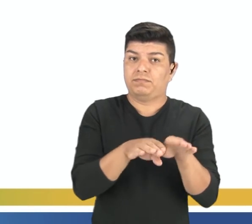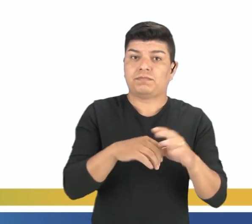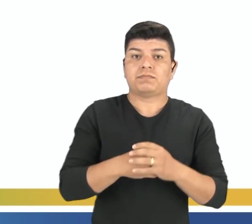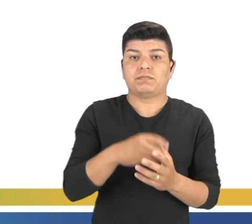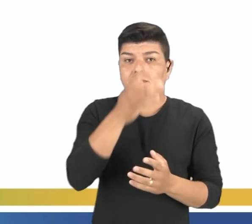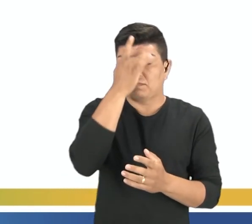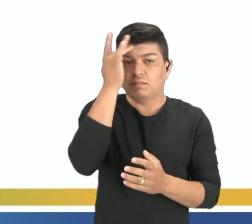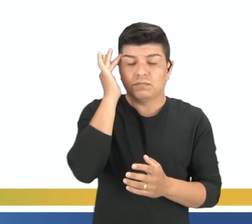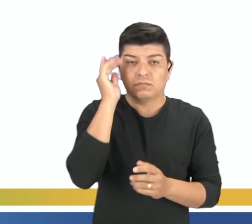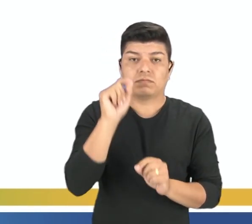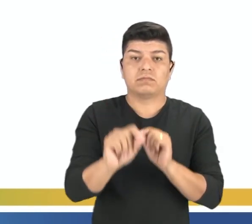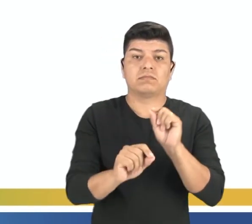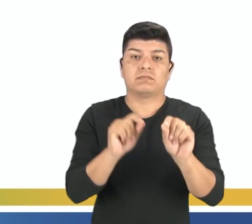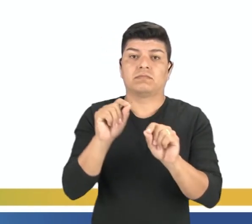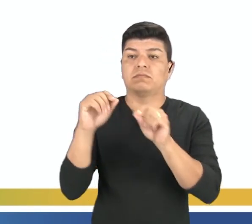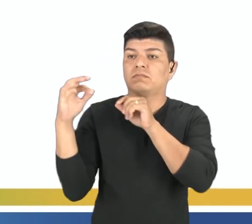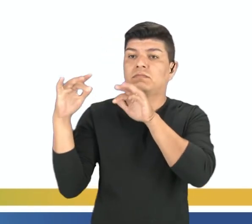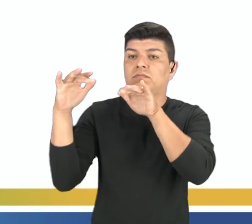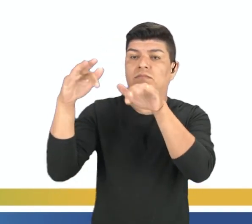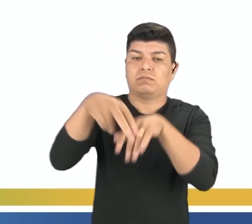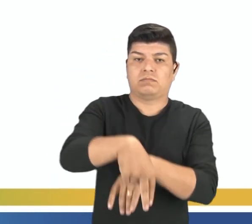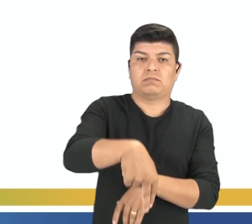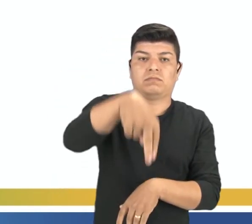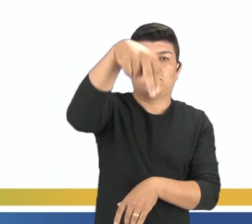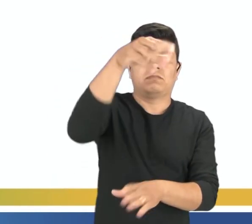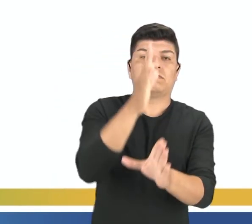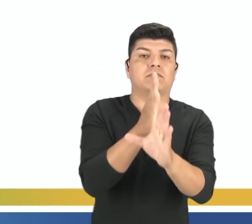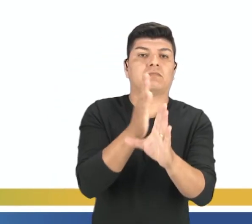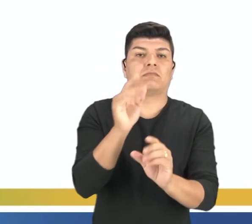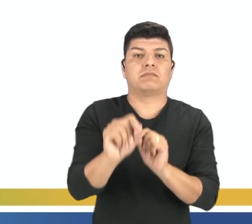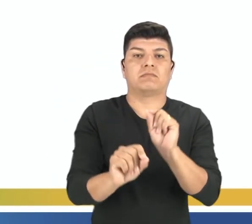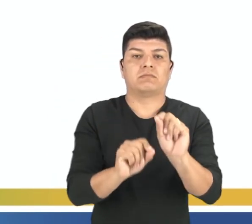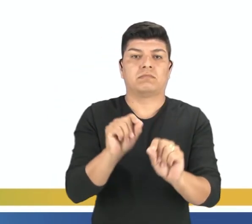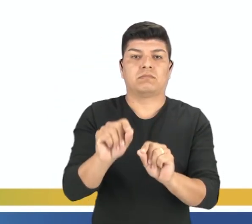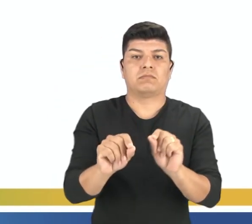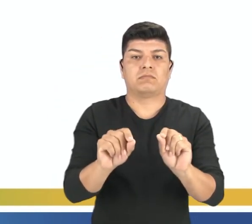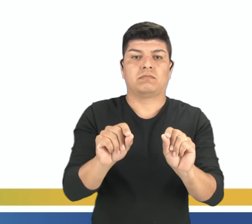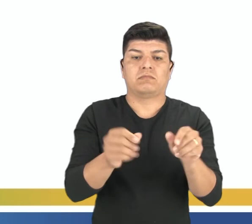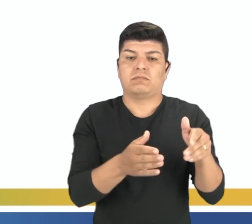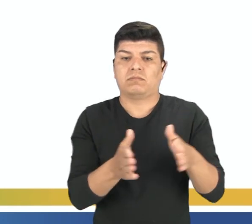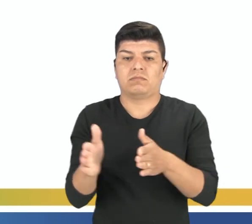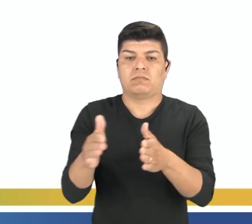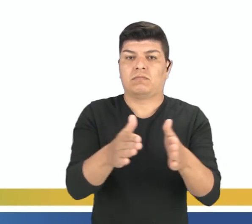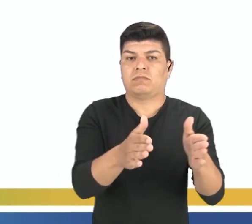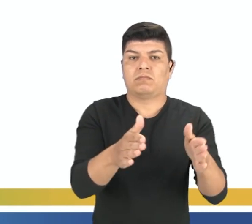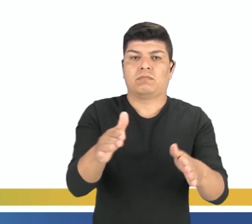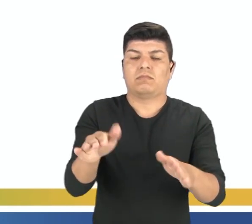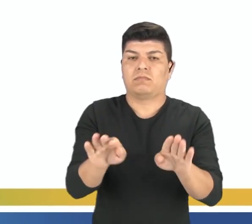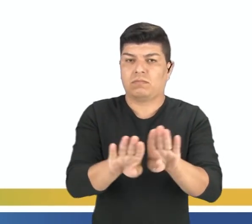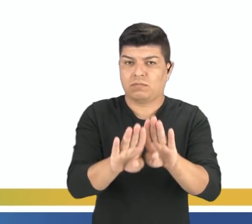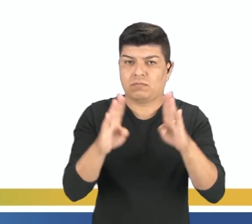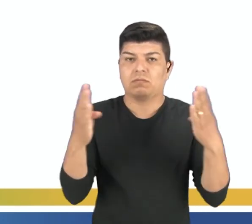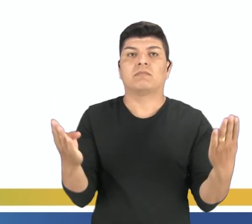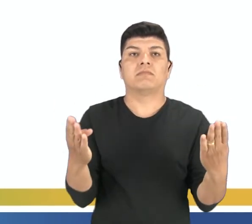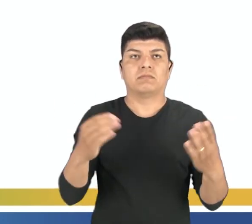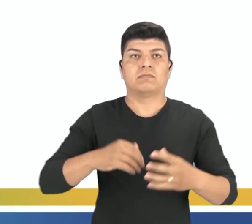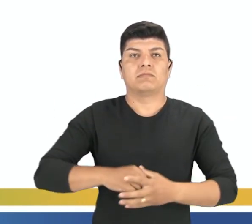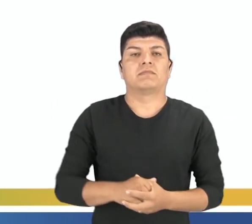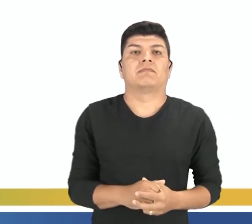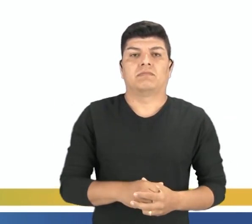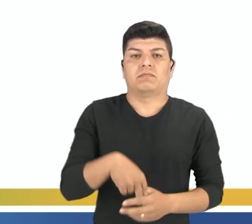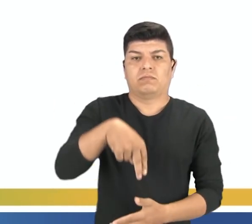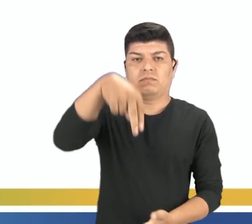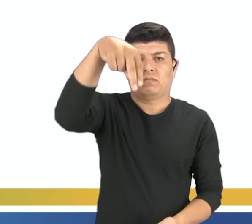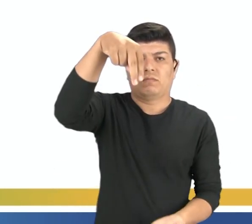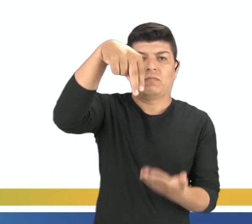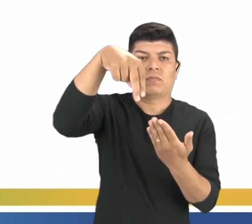que as pessoas foram para a região norte por conta também da abertura das estradas. Essa região